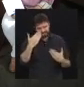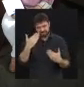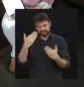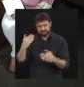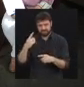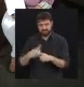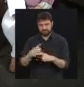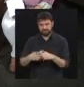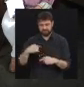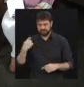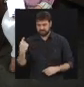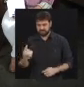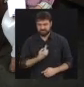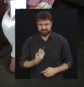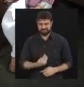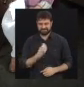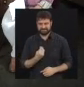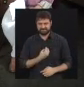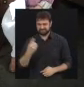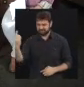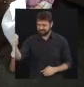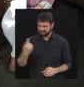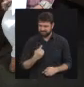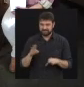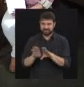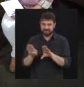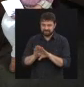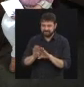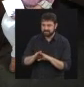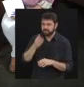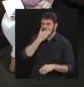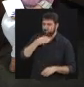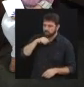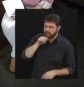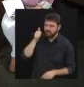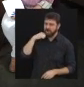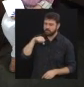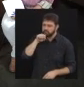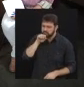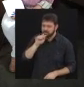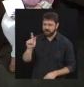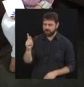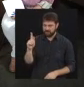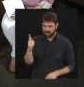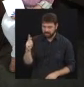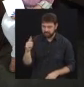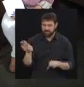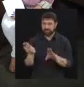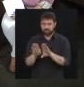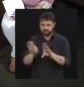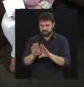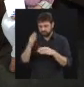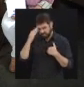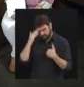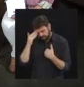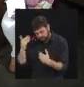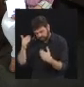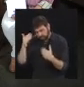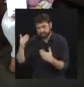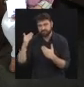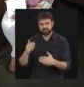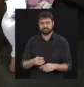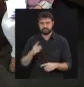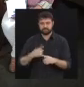vocês demais por receberem a gente aqui, ao casal Marli e Reinaldo e o Gabriel também.